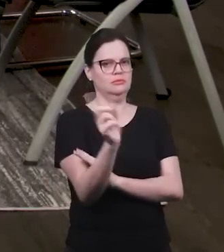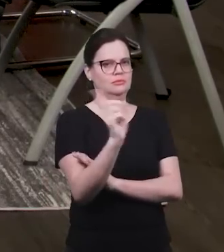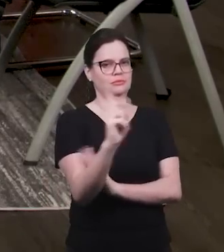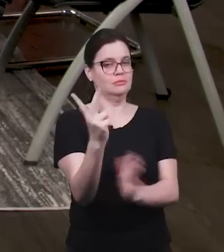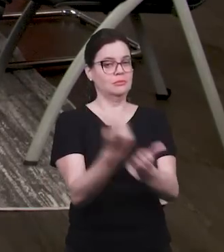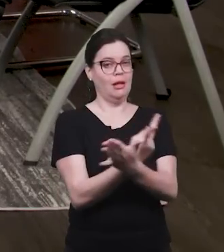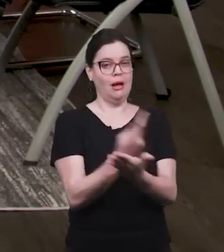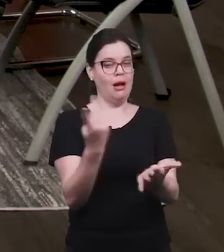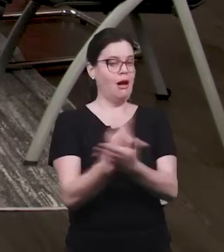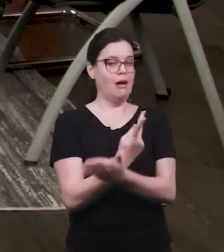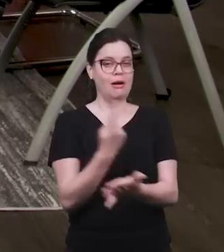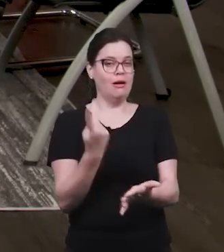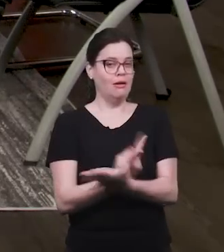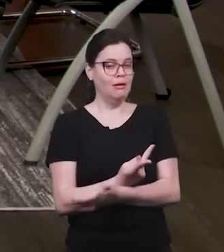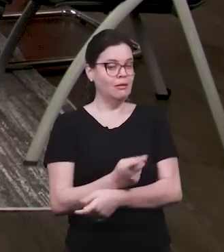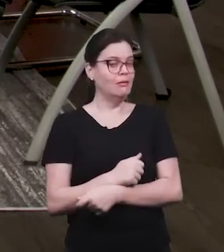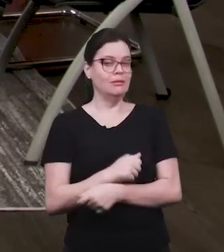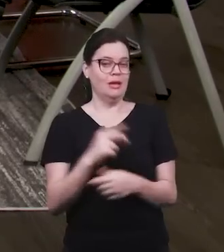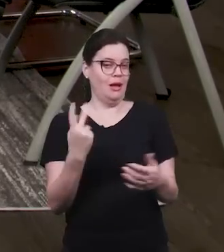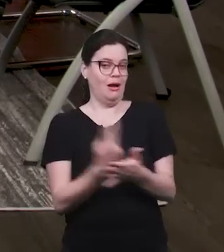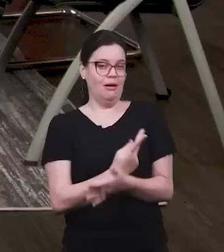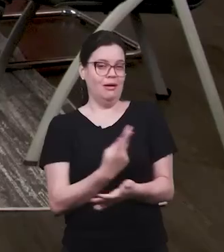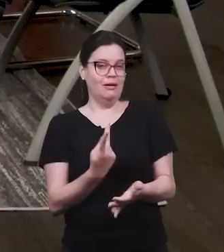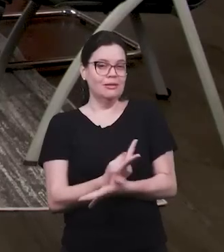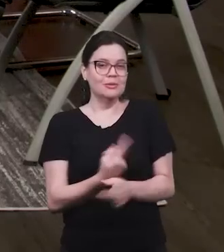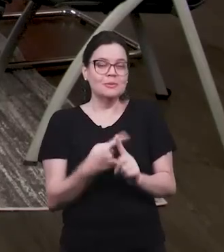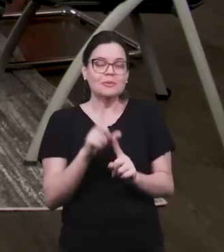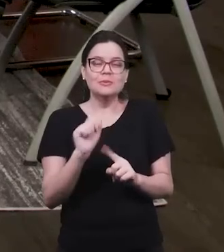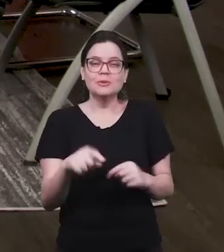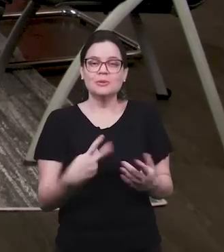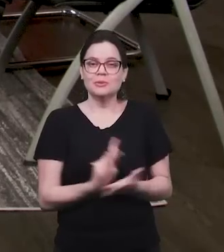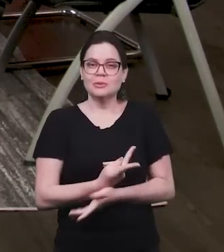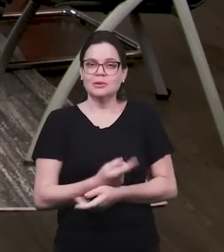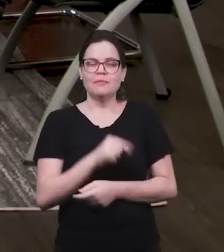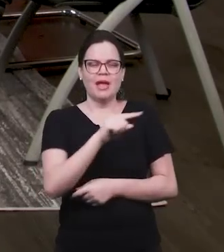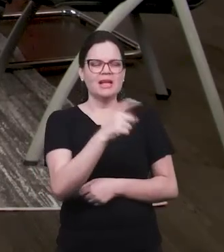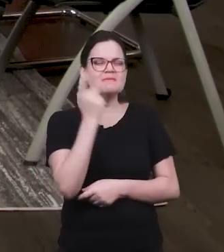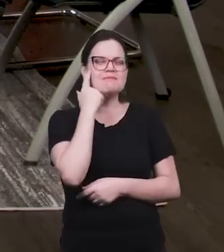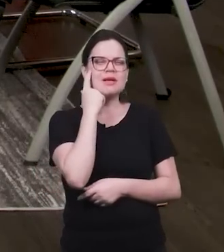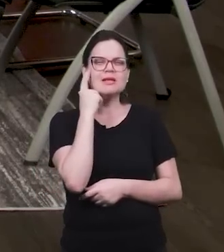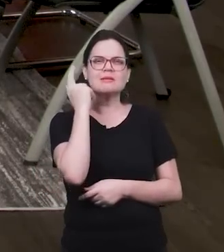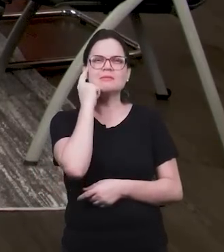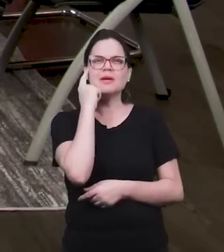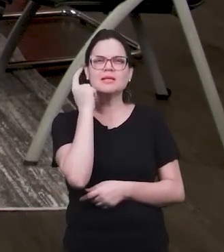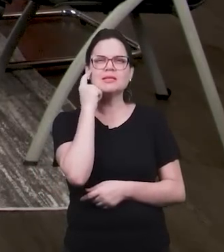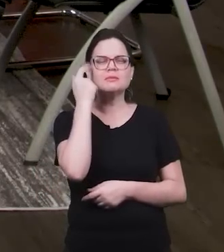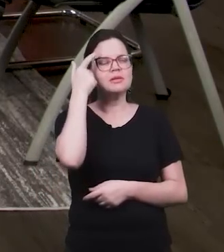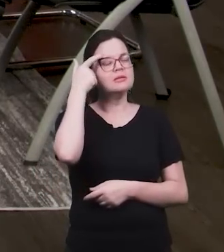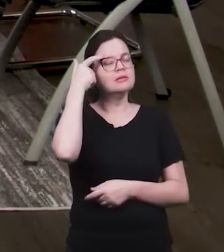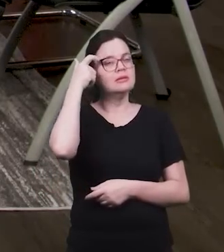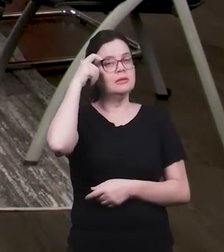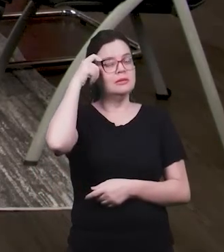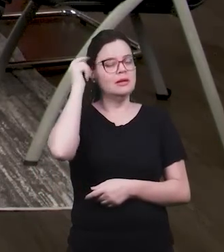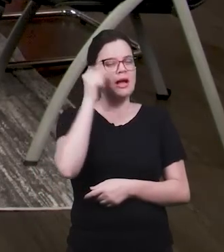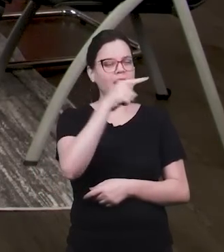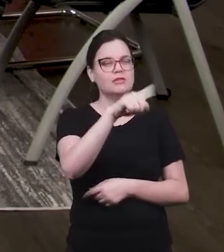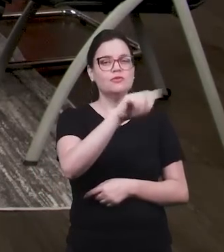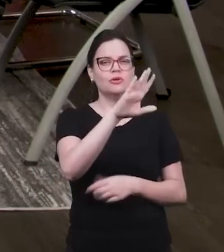completamente equivocados, não é? Porque eles vêm daquela escola de